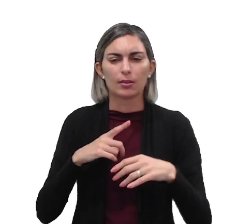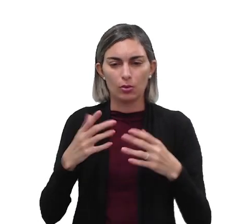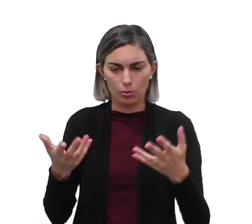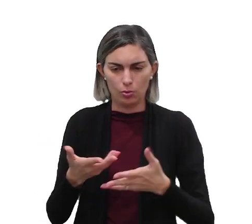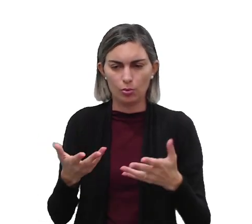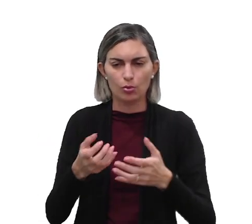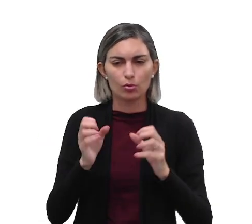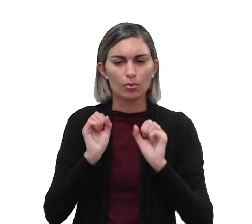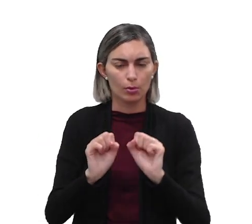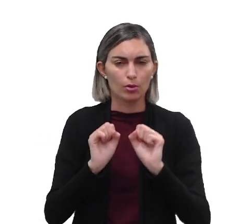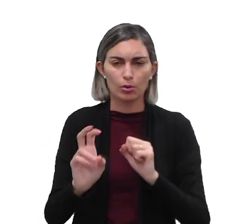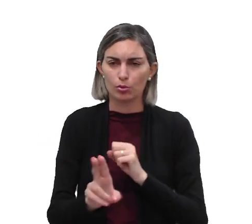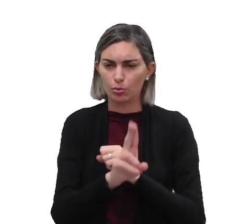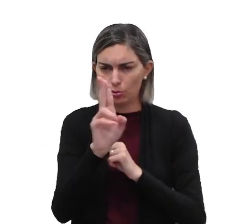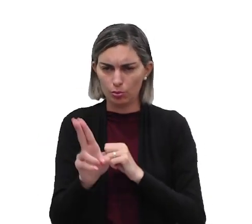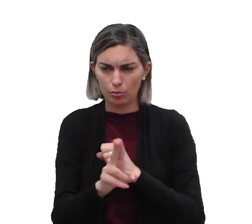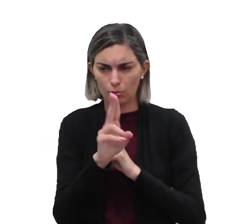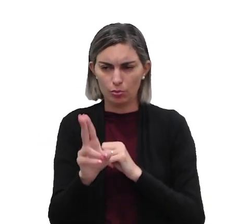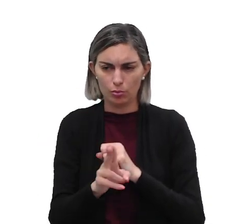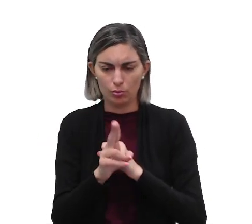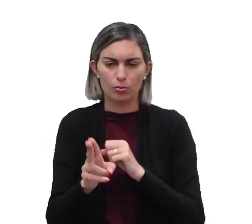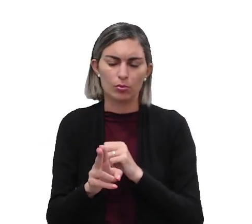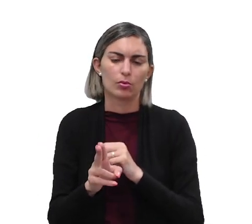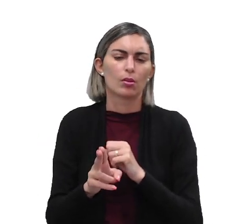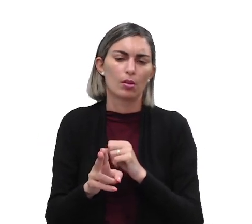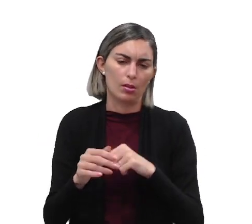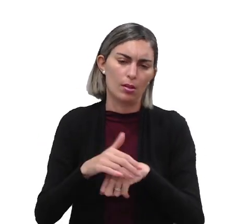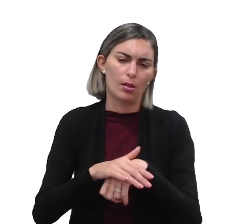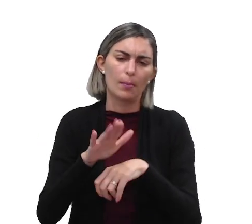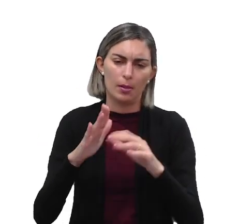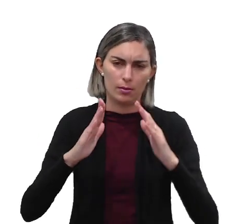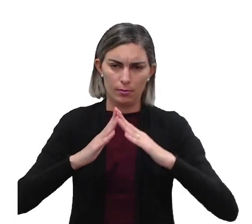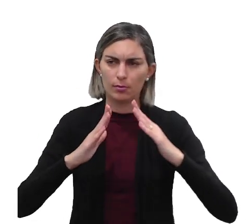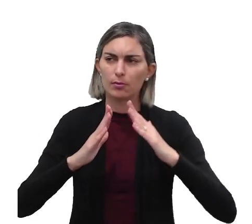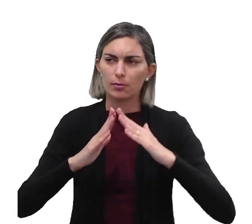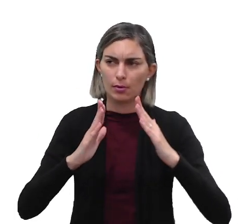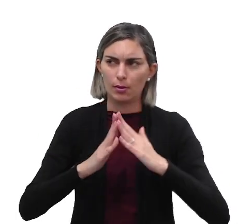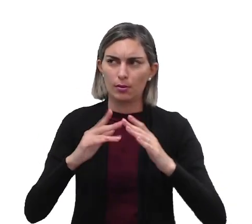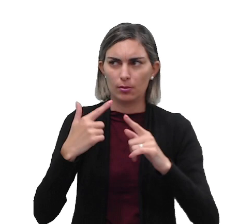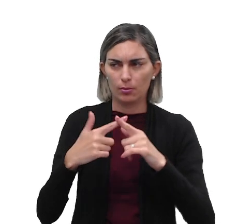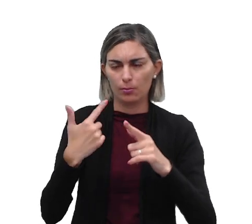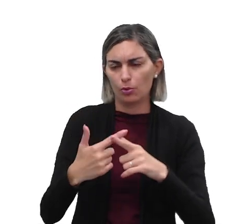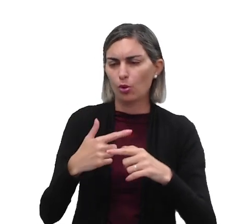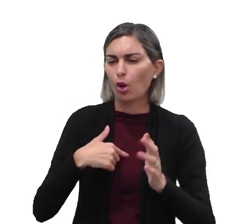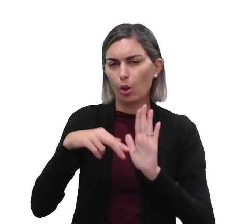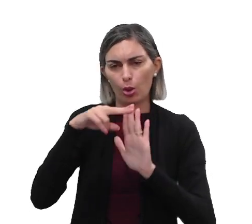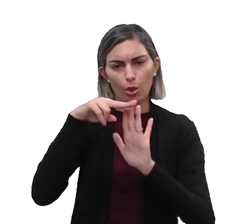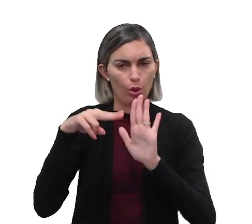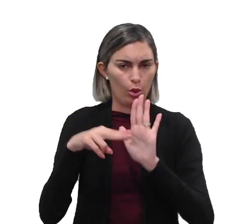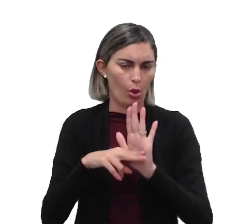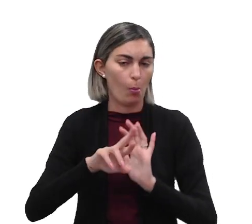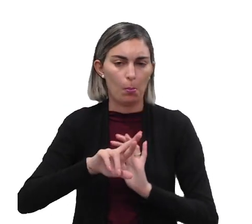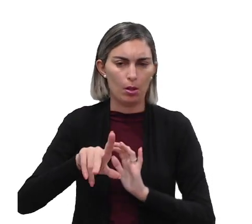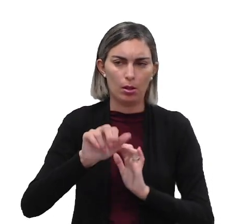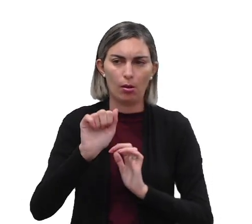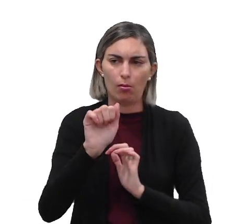hoje ela só pode ser utilizada em uso mais residencial por questões de norma e não na